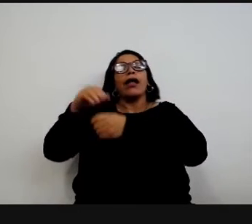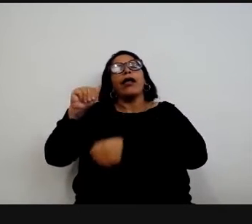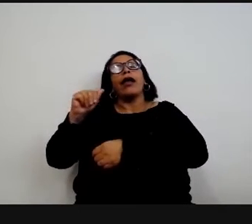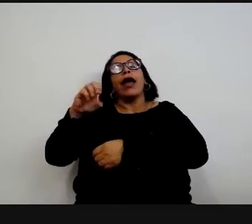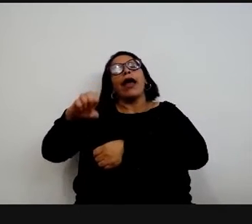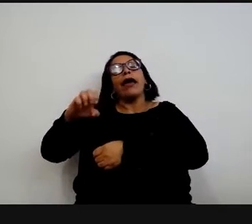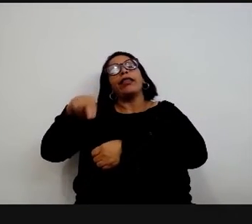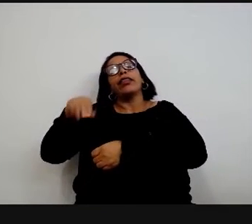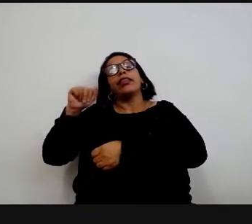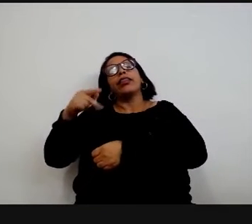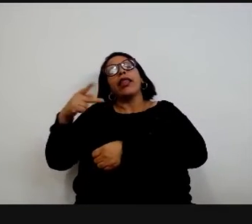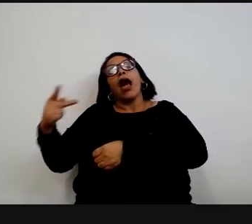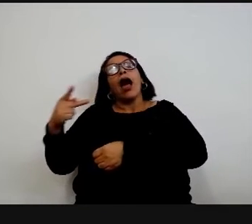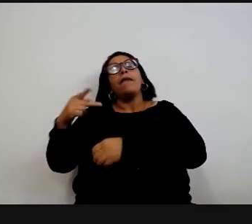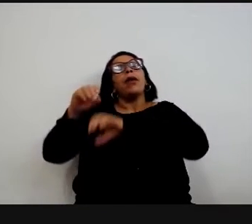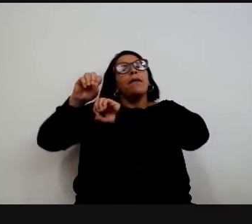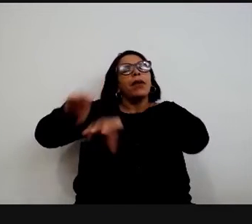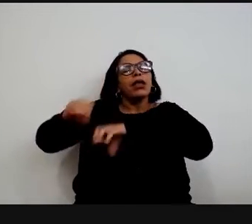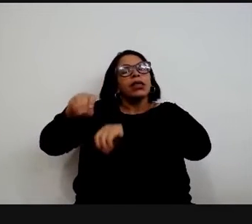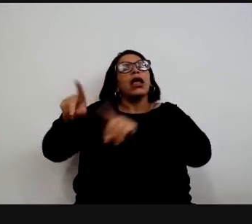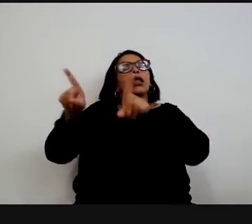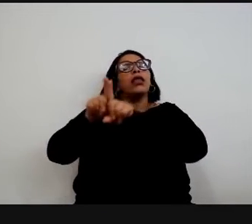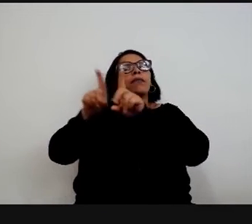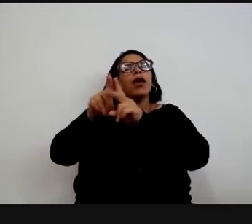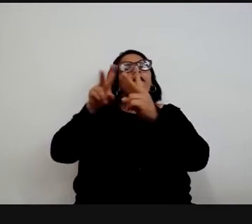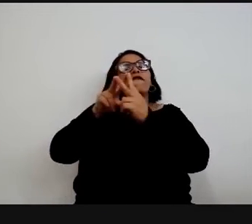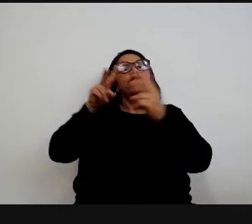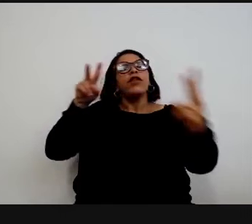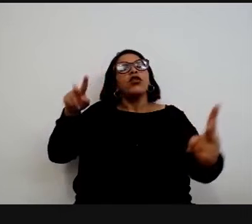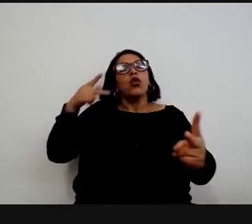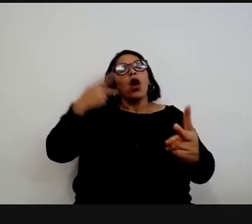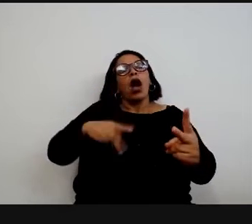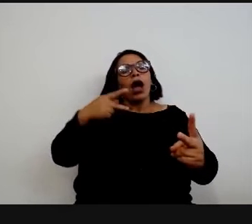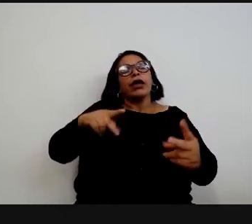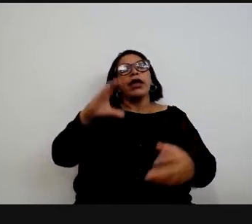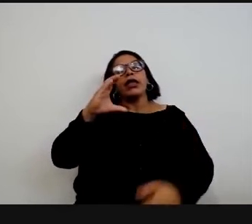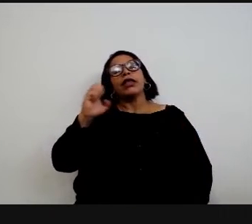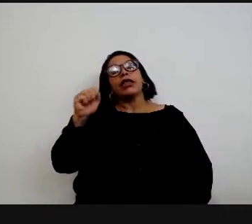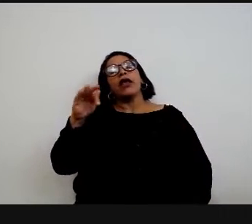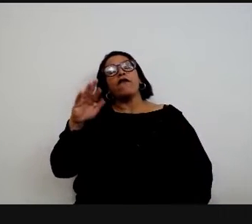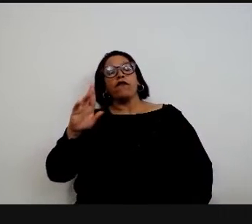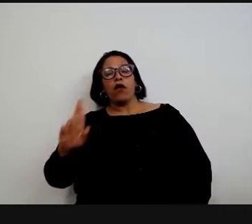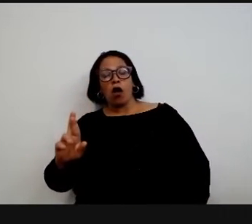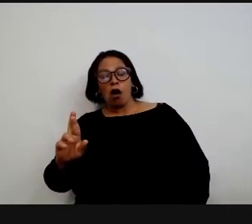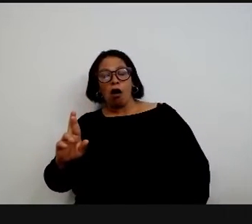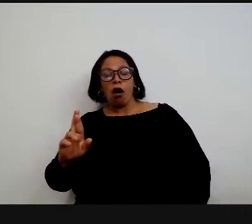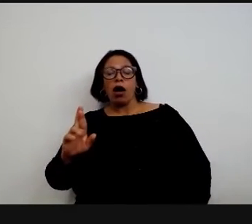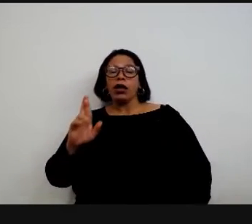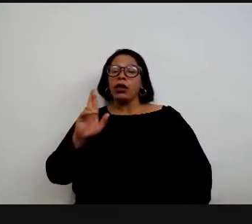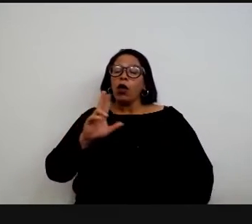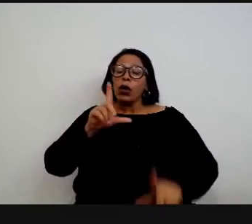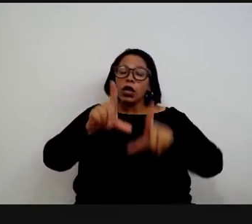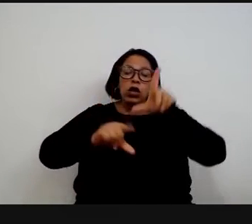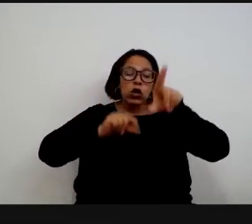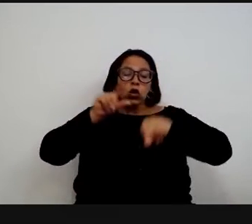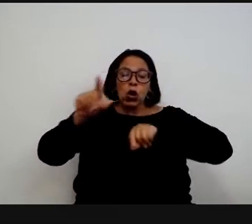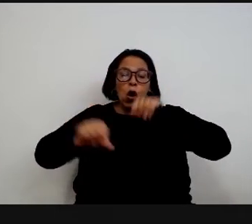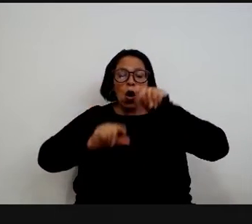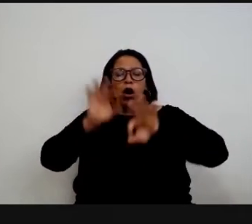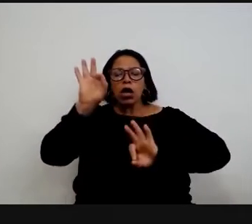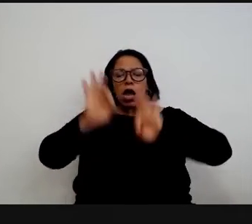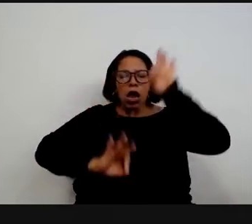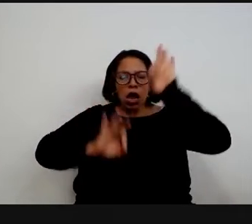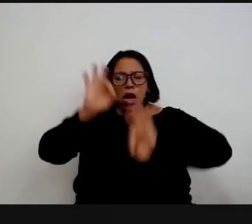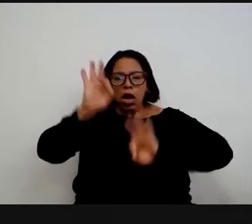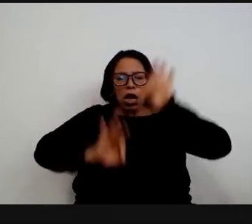Saberes, no ambiente de aprendizagem virtual aqui do Cefor. Quer dizer, seleciona aquilo ali, monta